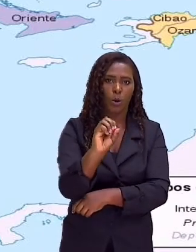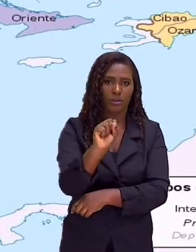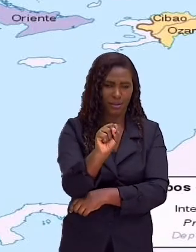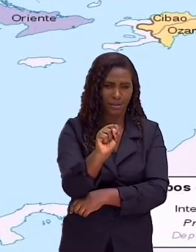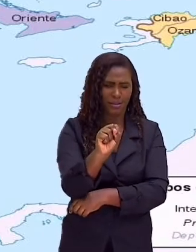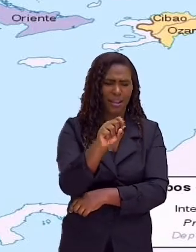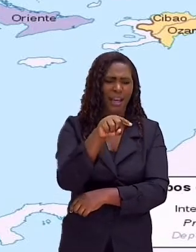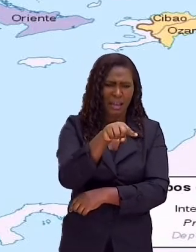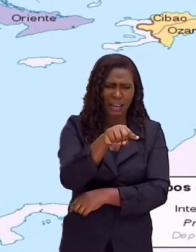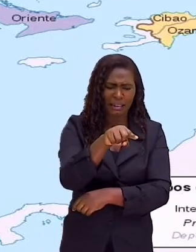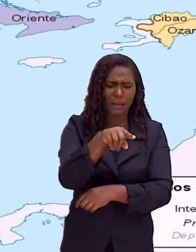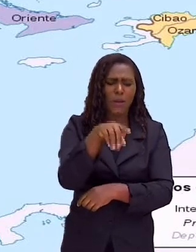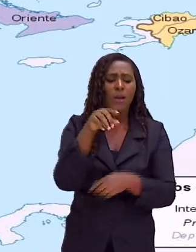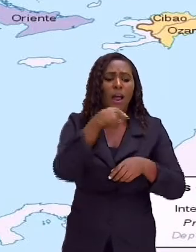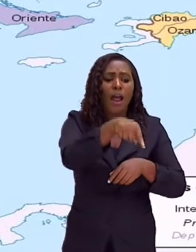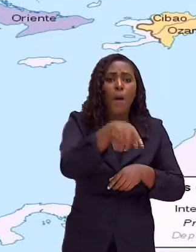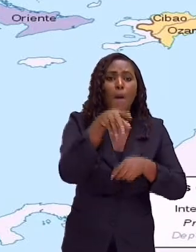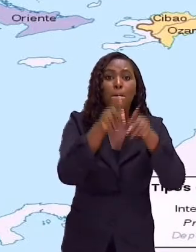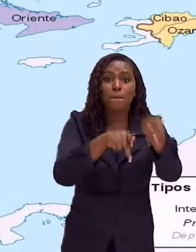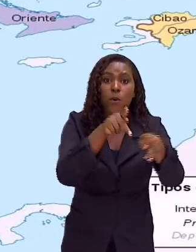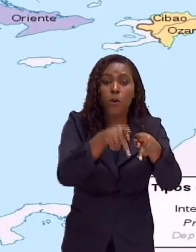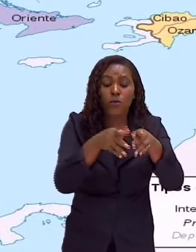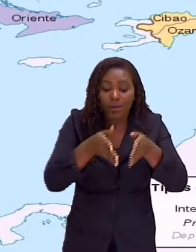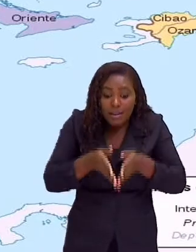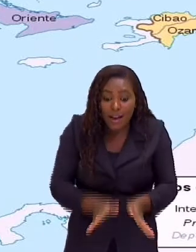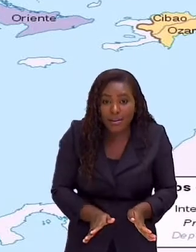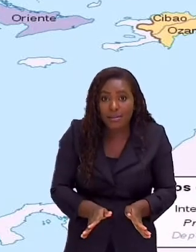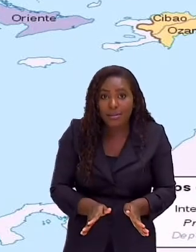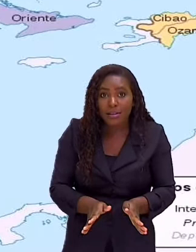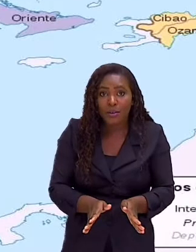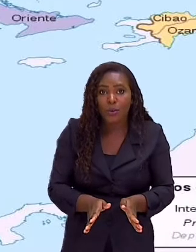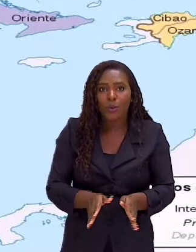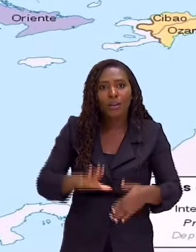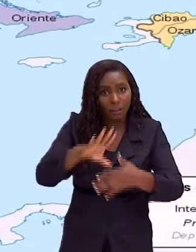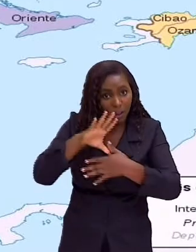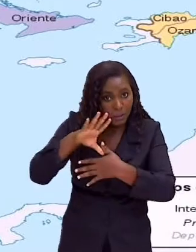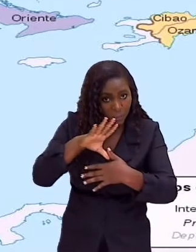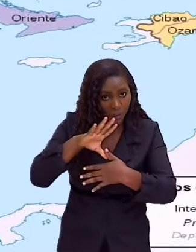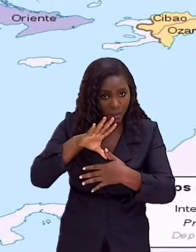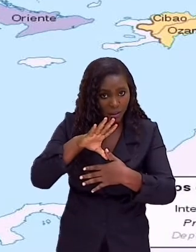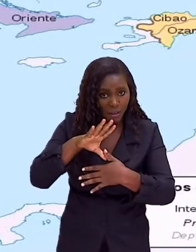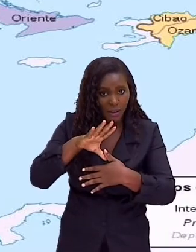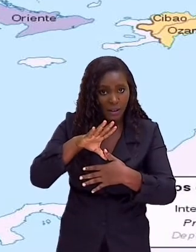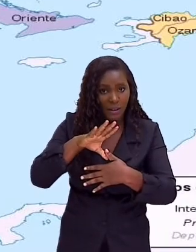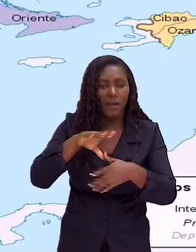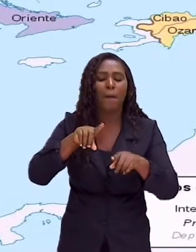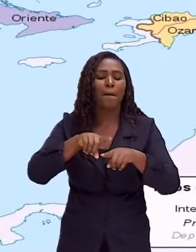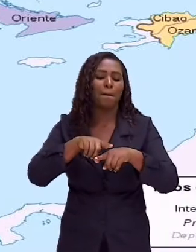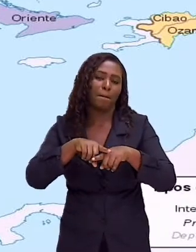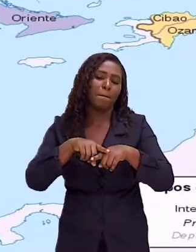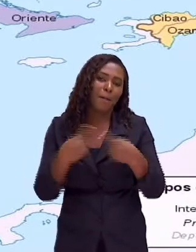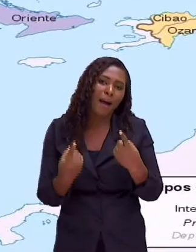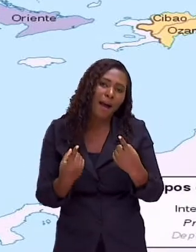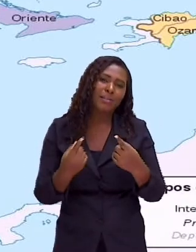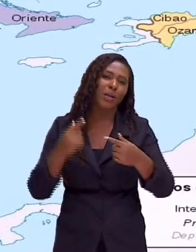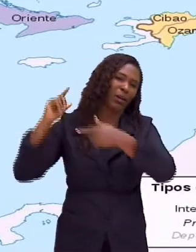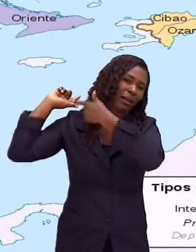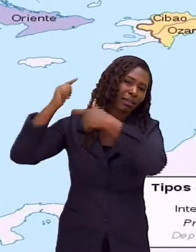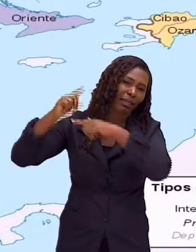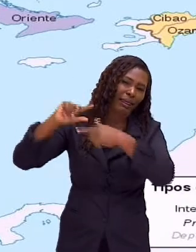elite local, descendentes de espanhóis, que apesar de ser formada por ricos proprietários de